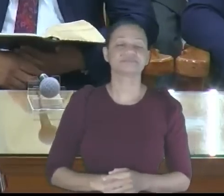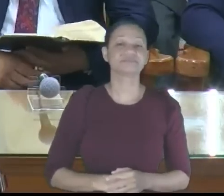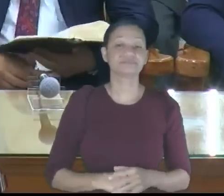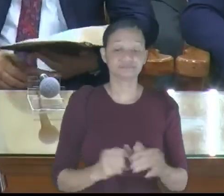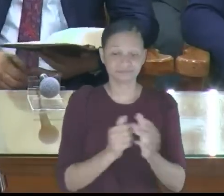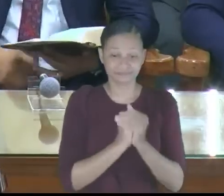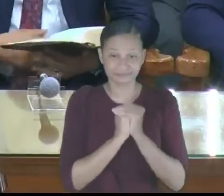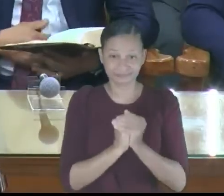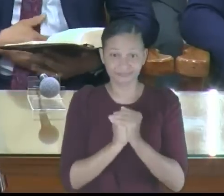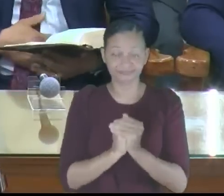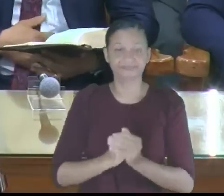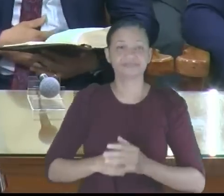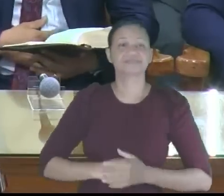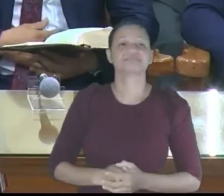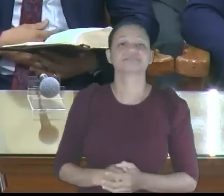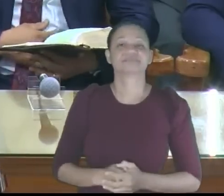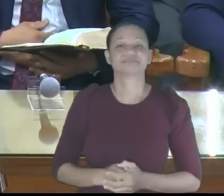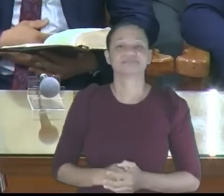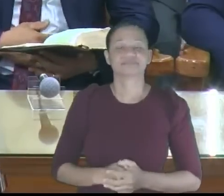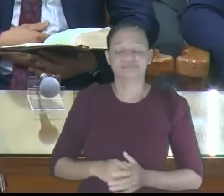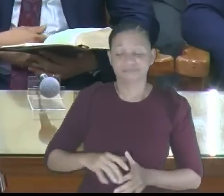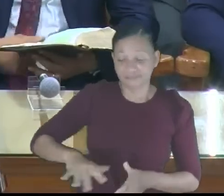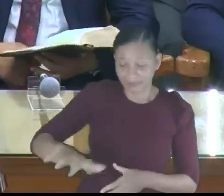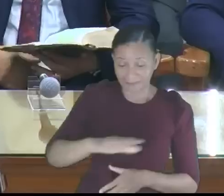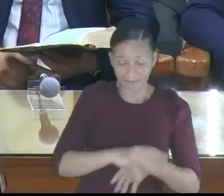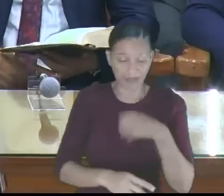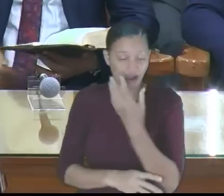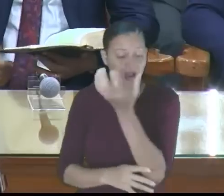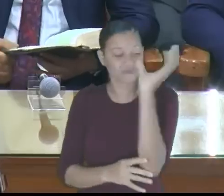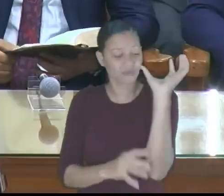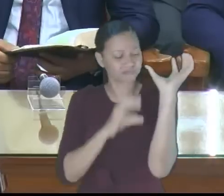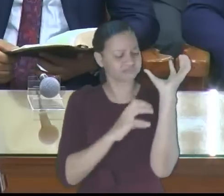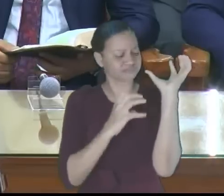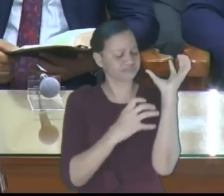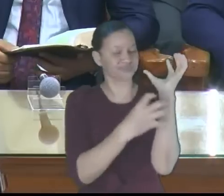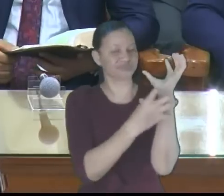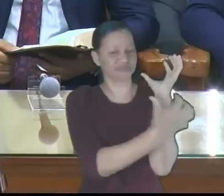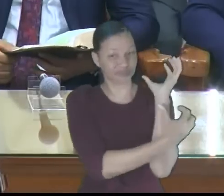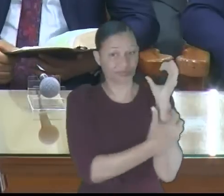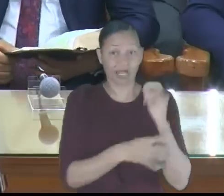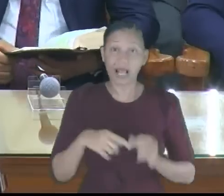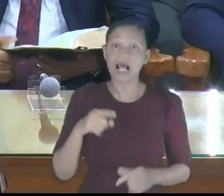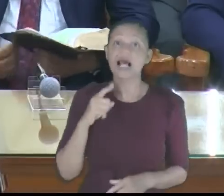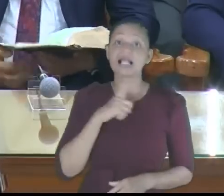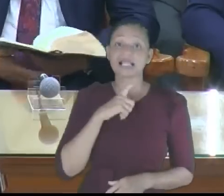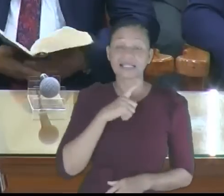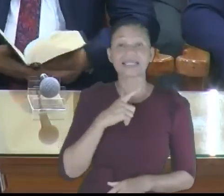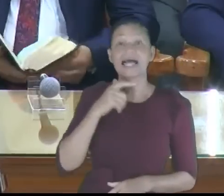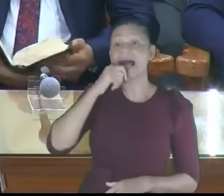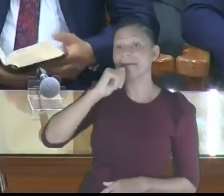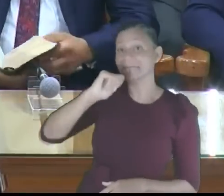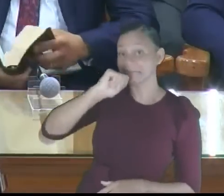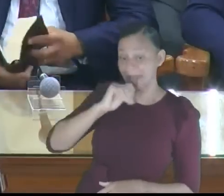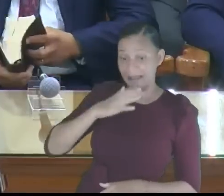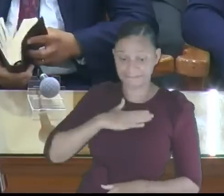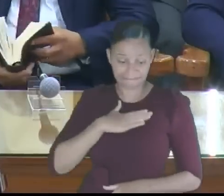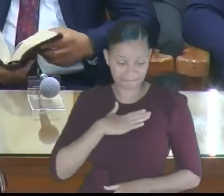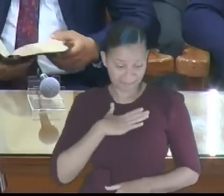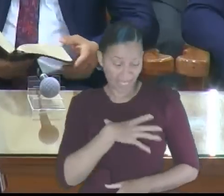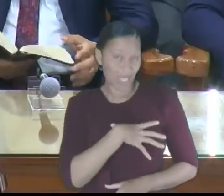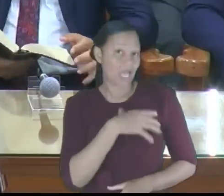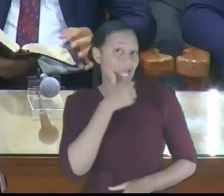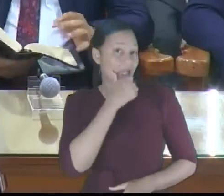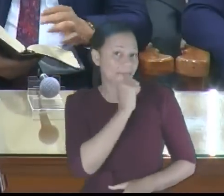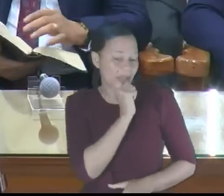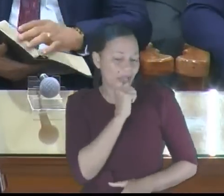Amém? Debaixo de uma macieira te despertei. E ali a tua mãe, a minha mãe, deu à luz com